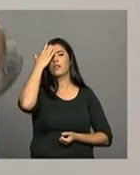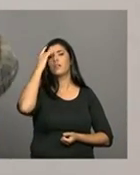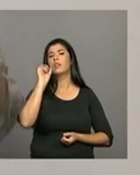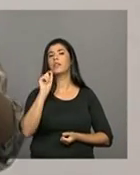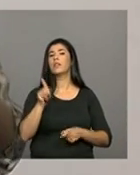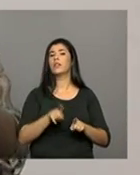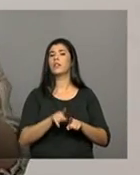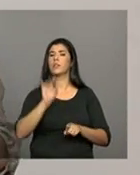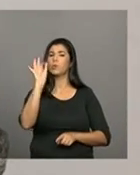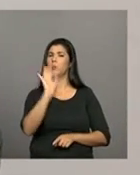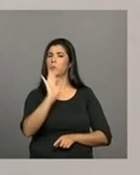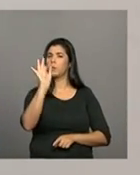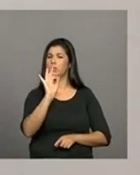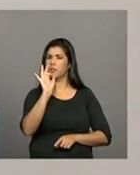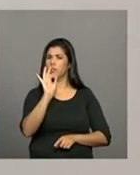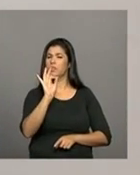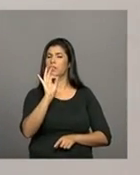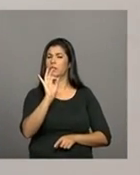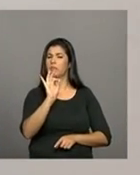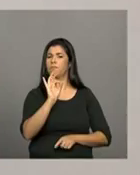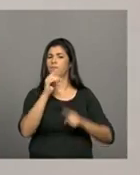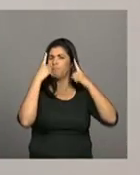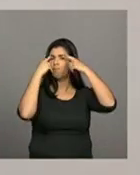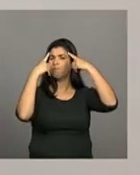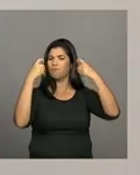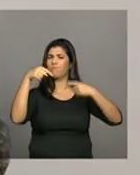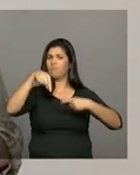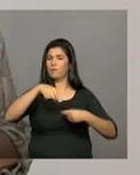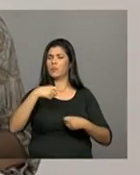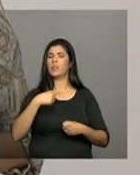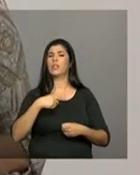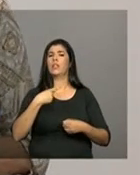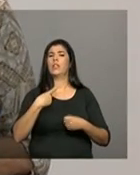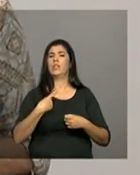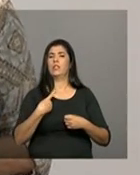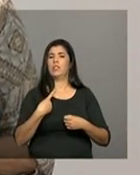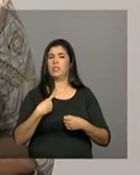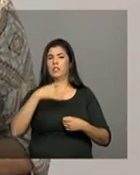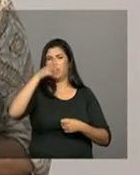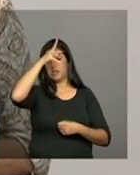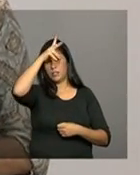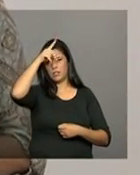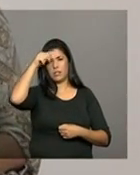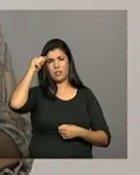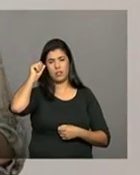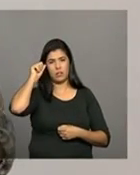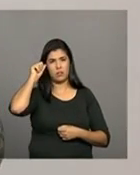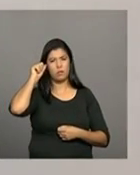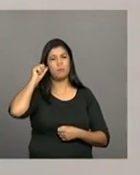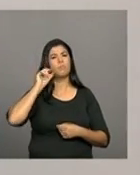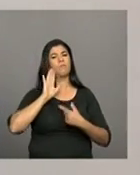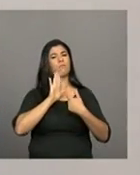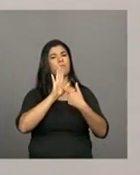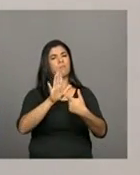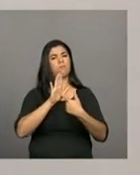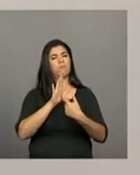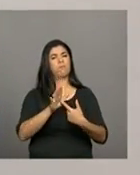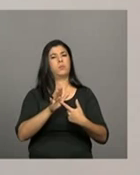os índices de violência em Mato Grosso do Sul são muito